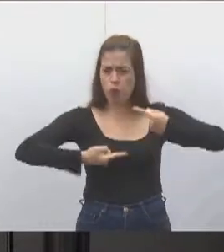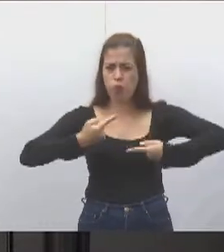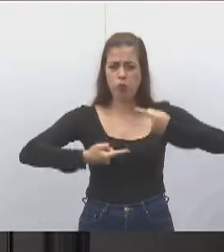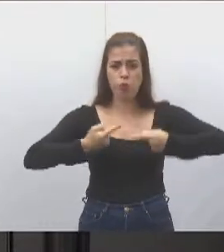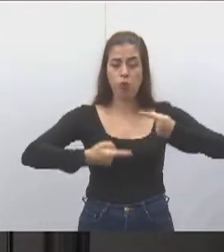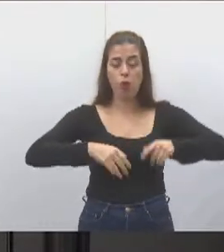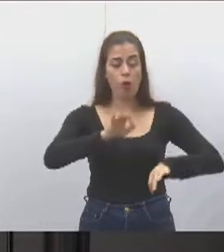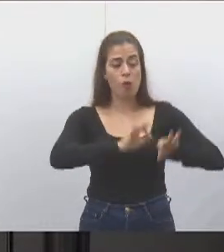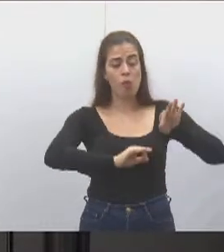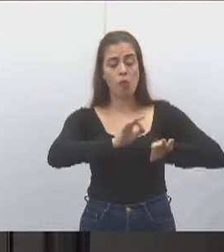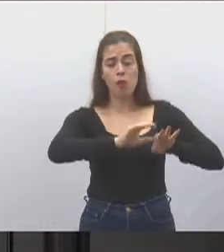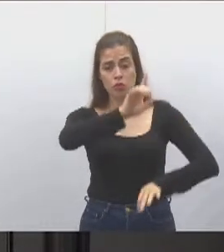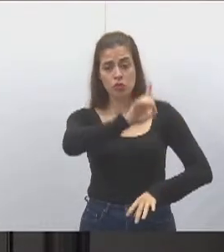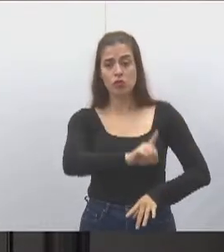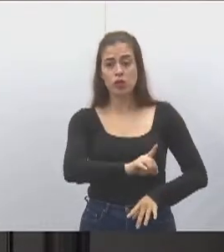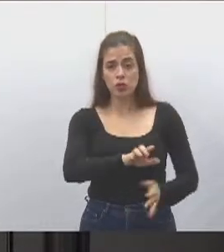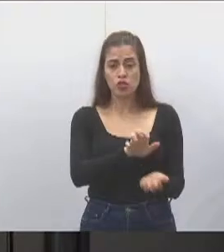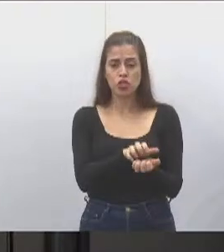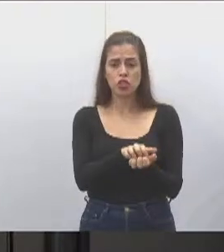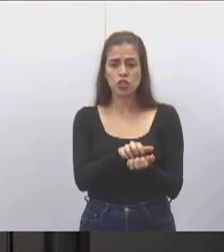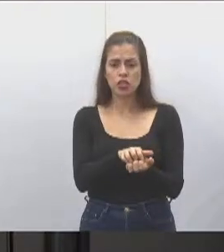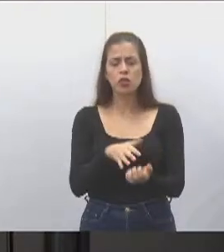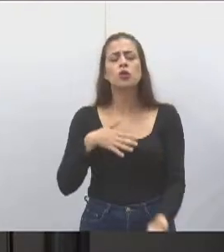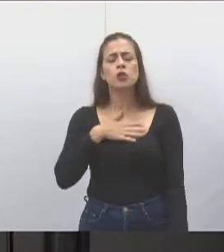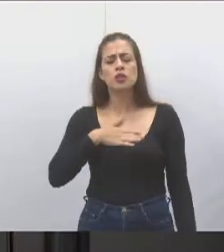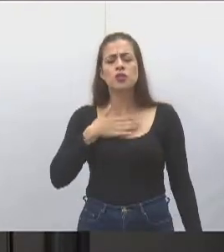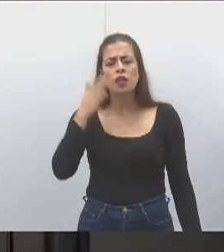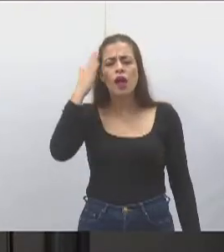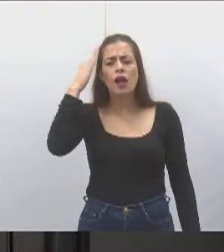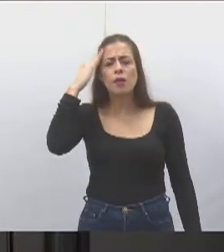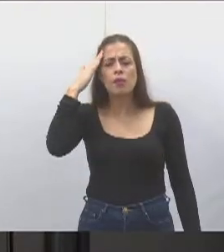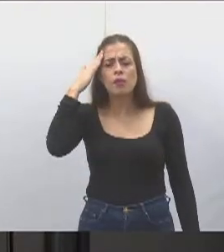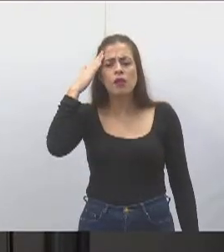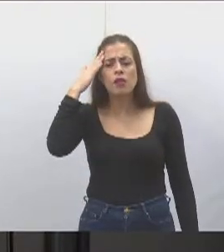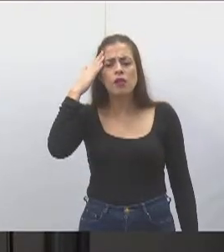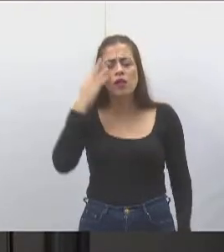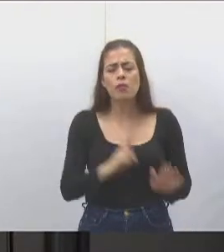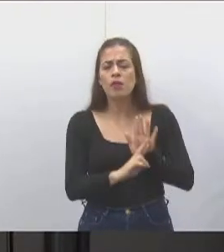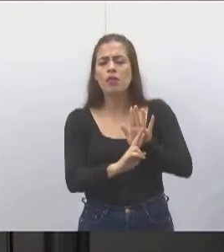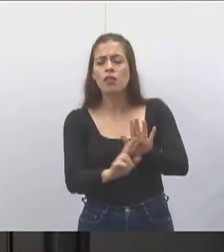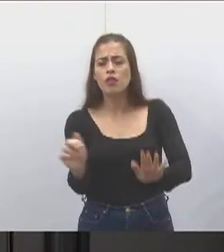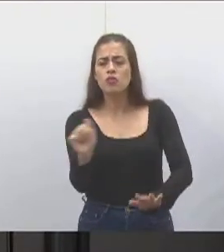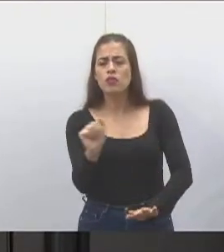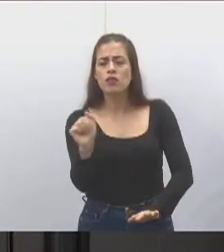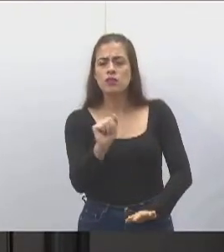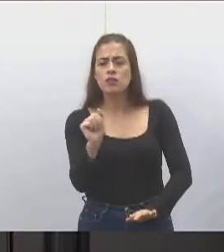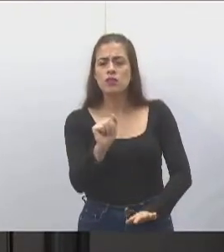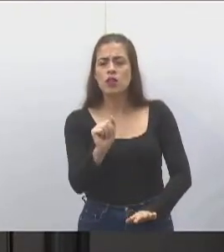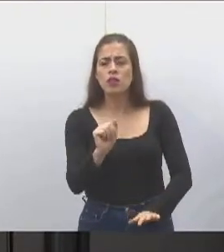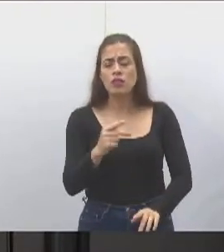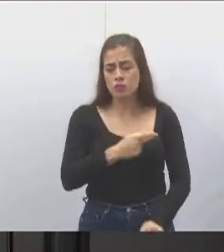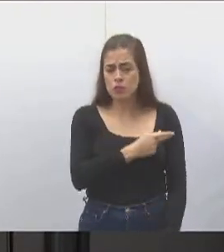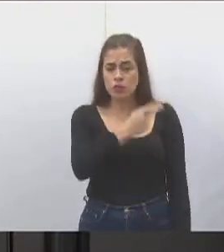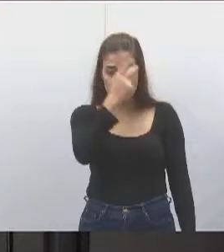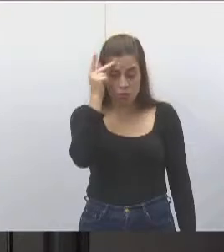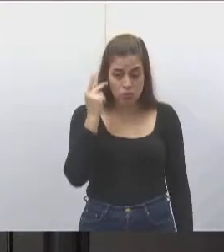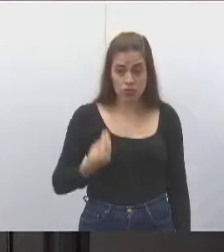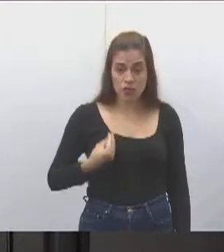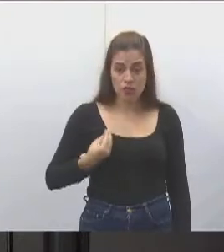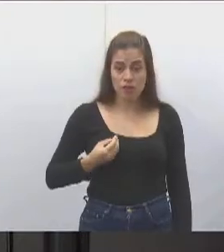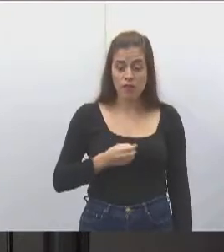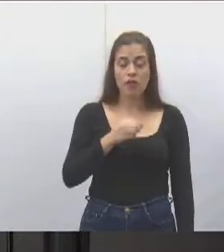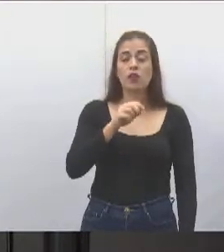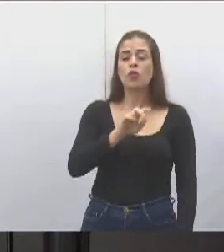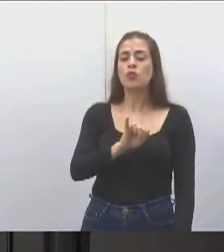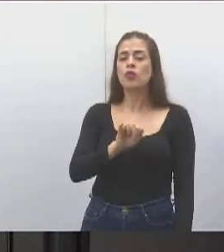plano diretor de Jacareí, eu gostaria de saber, em nome da Associação dos Moradores do Veraneio Ijau, qual